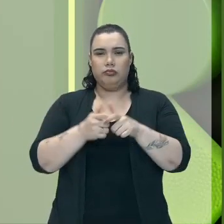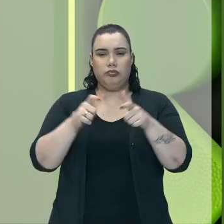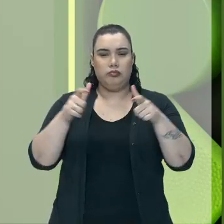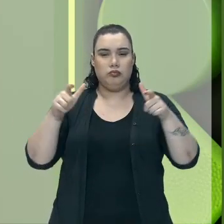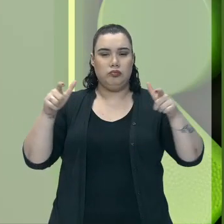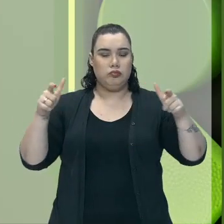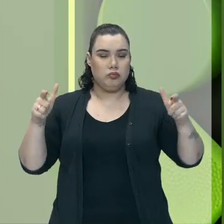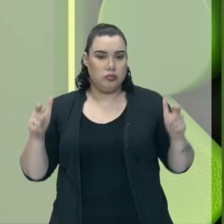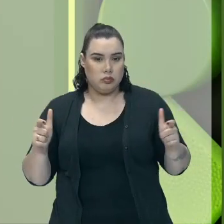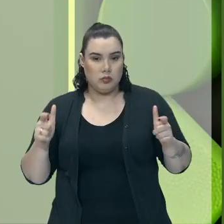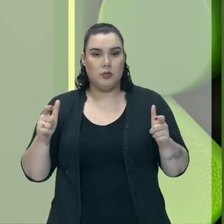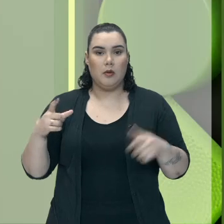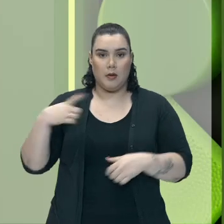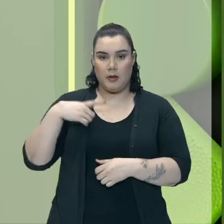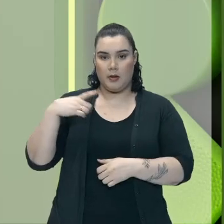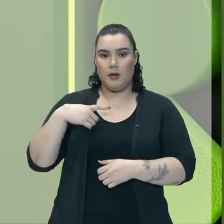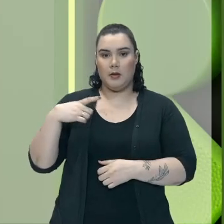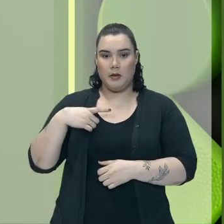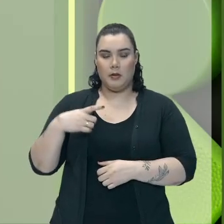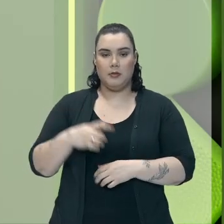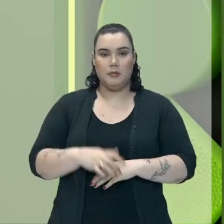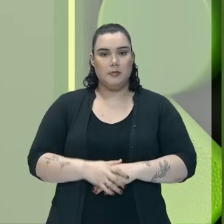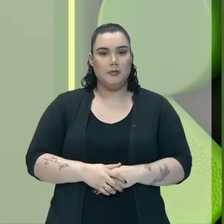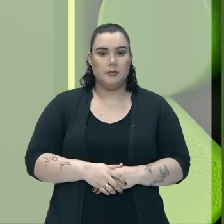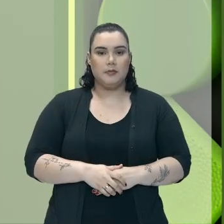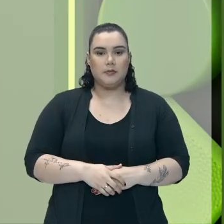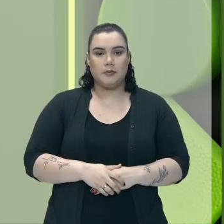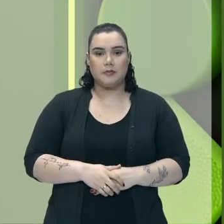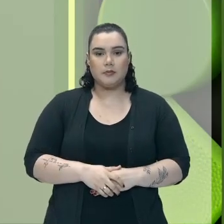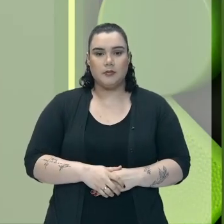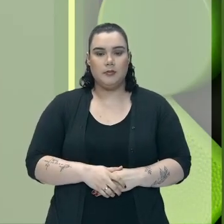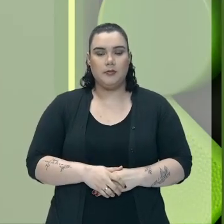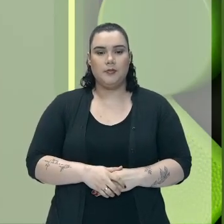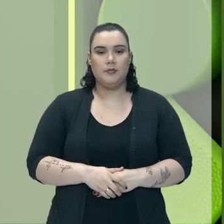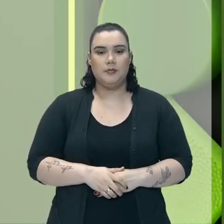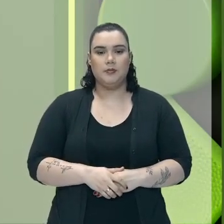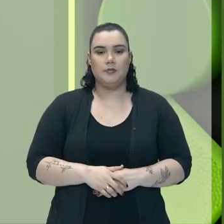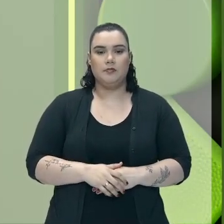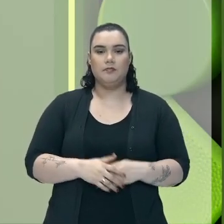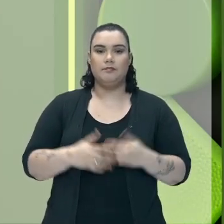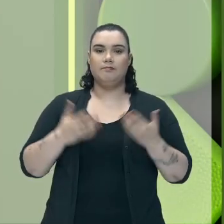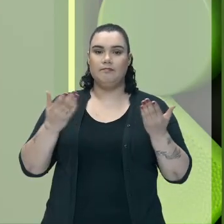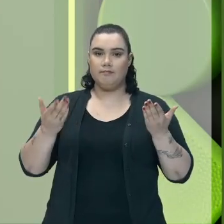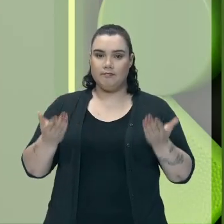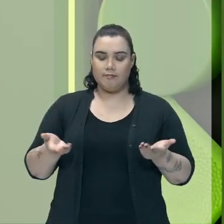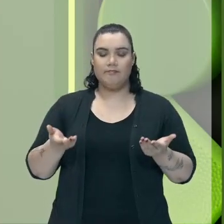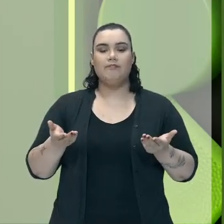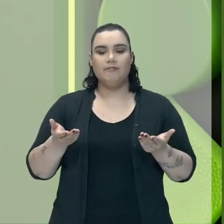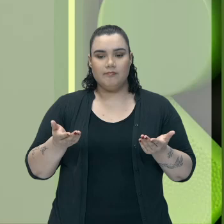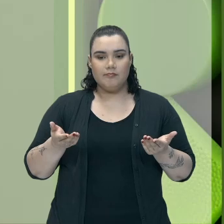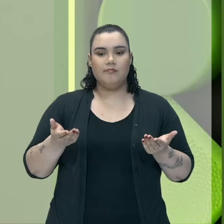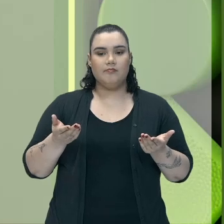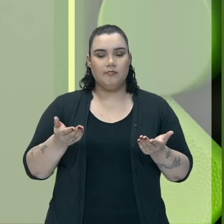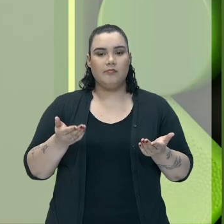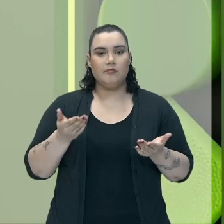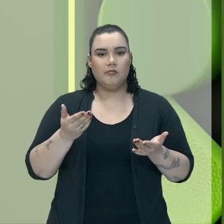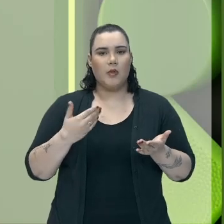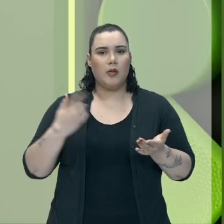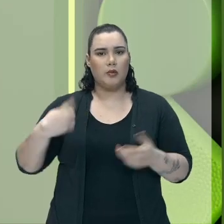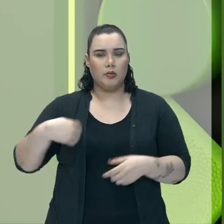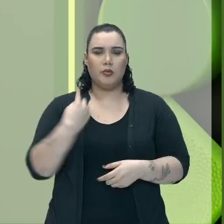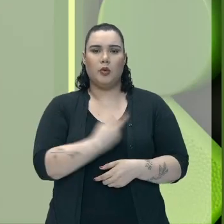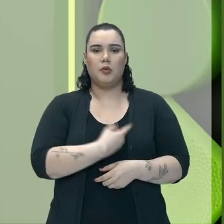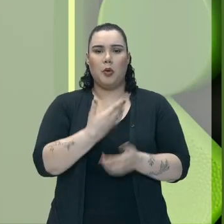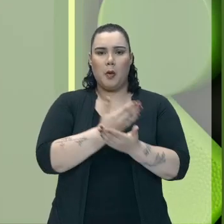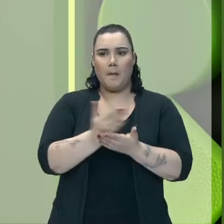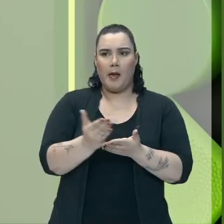de galáxias que existem no universo. Então, é interessante, né? A gente começa a ter ideias,